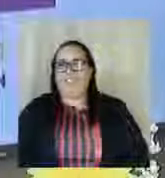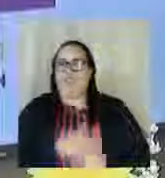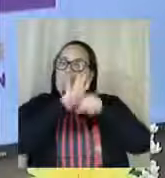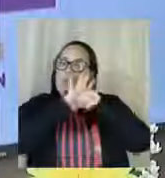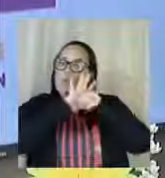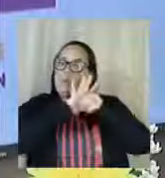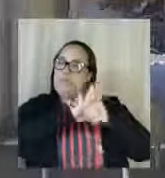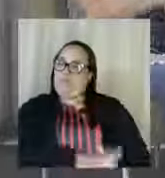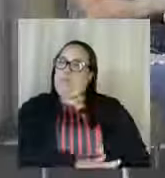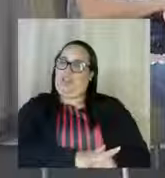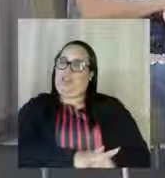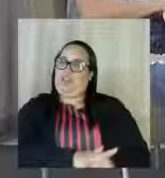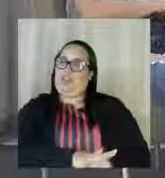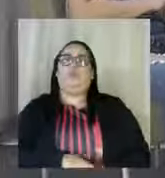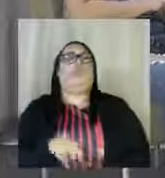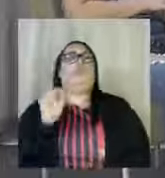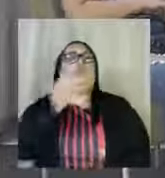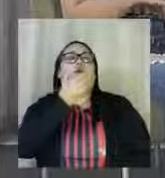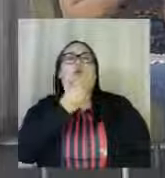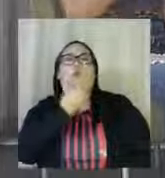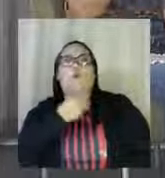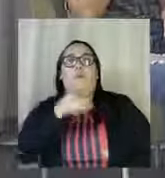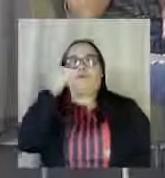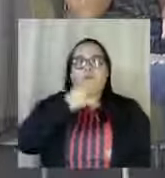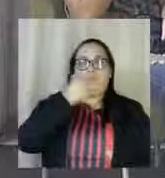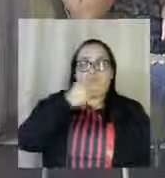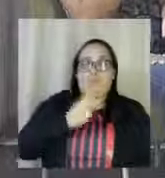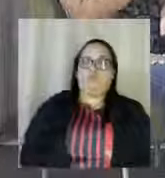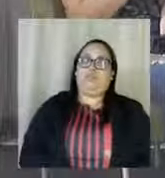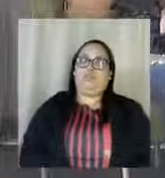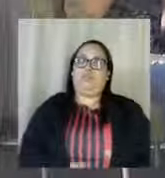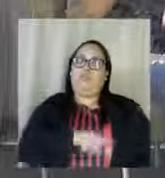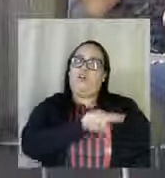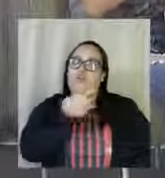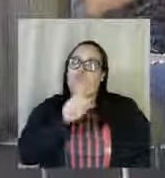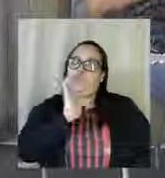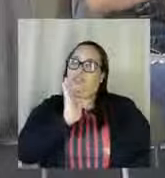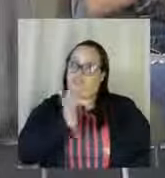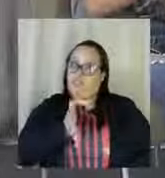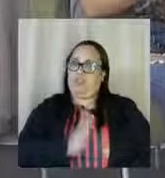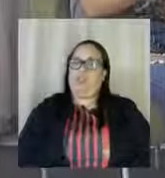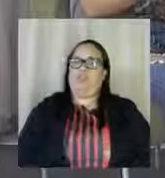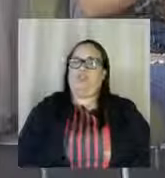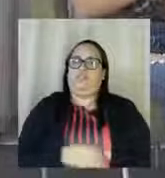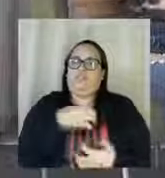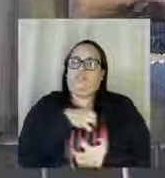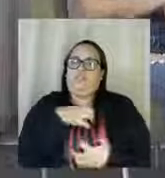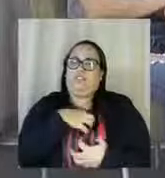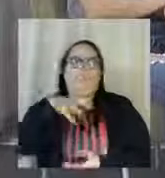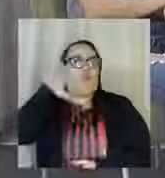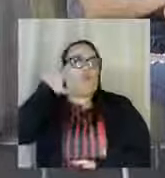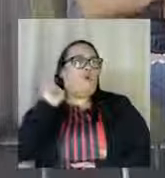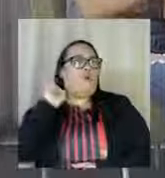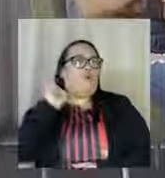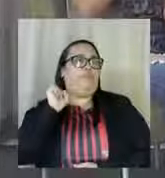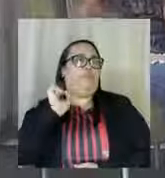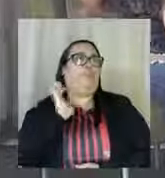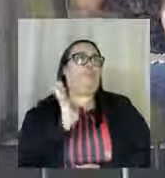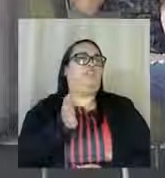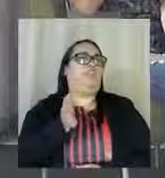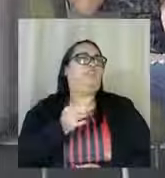preconceito nas relações afetivas, homem e mulher. Vocês passaram por isso? Algum ouvinte já